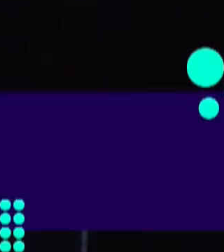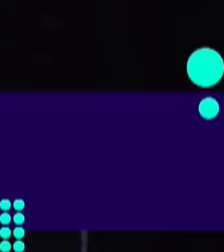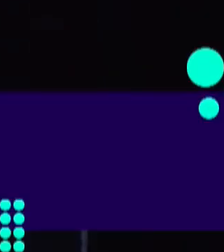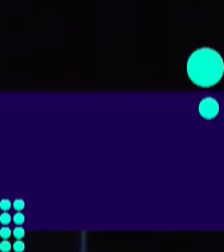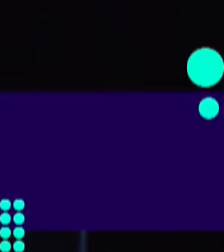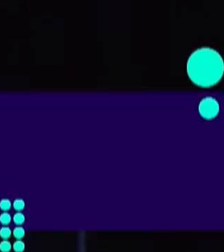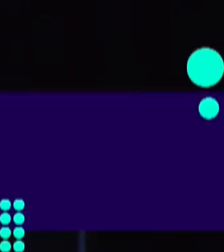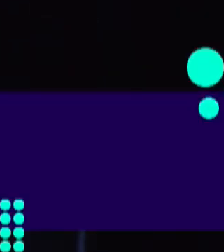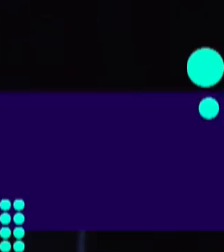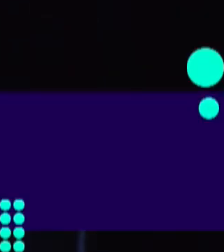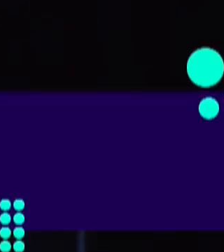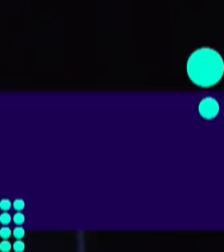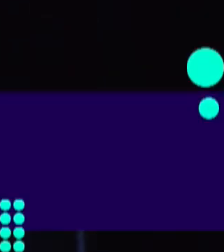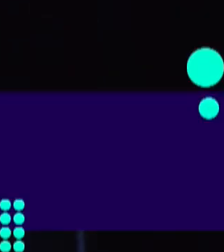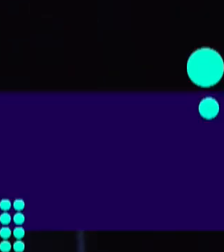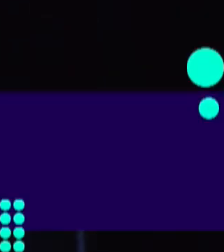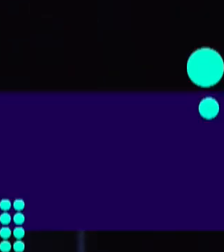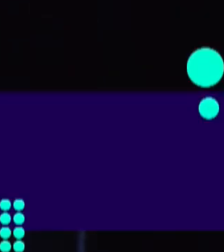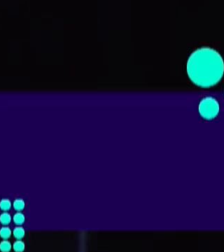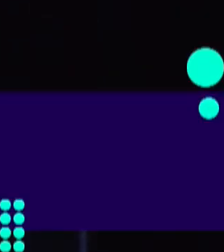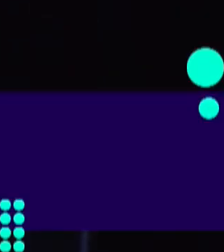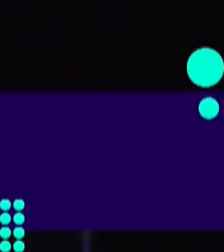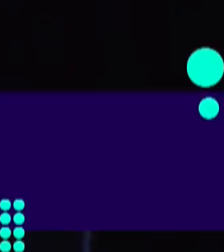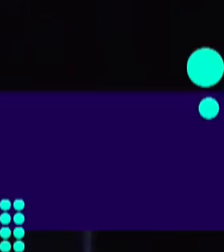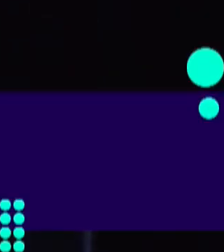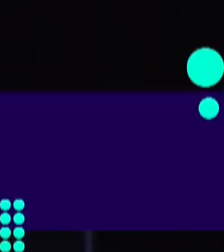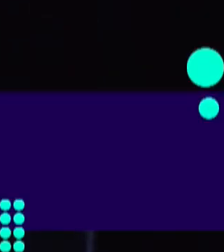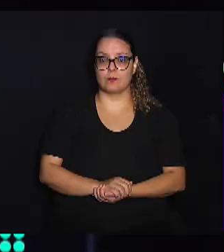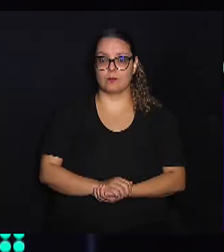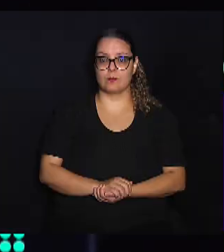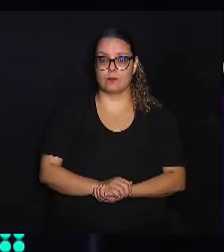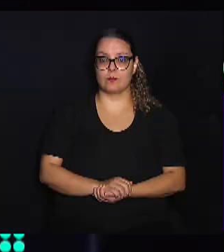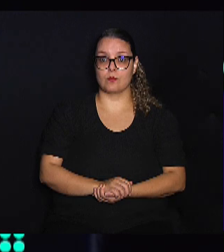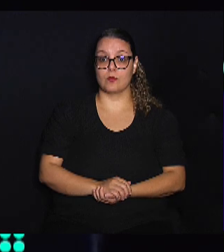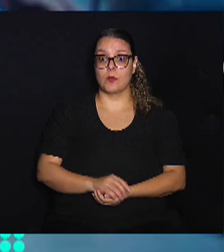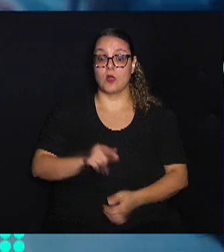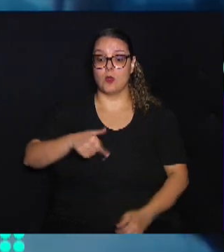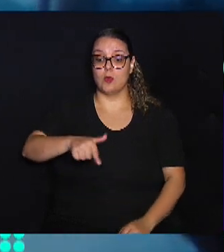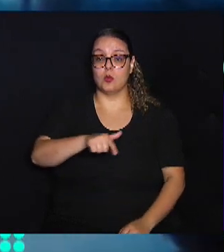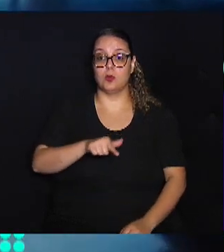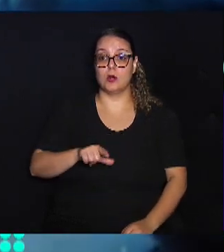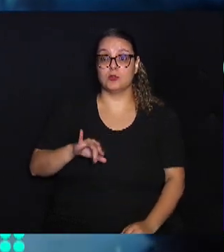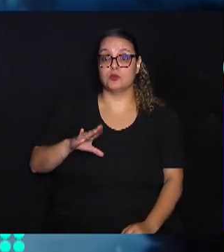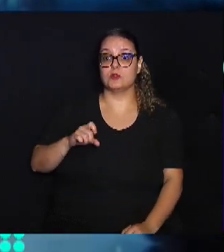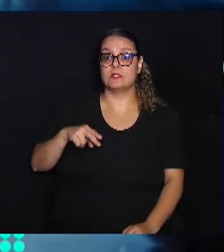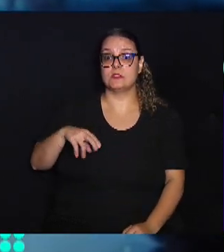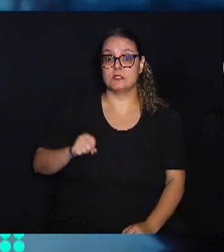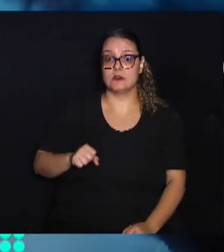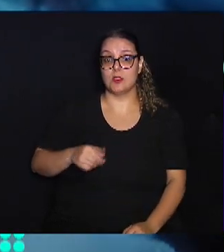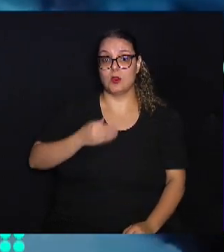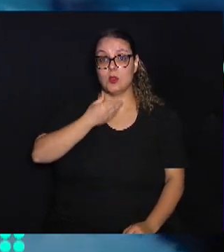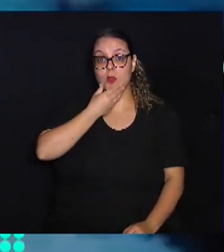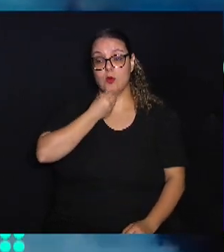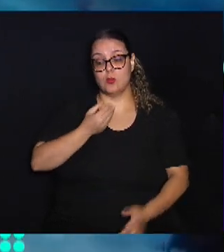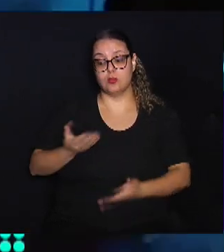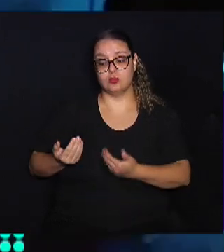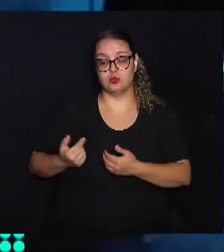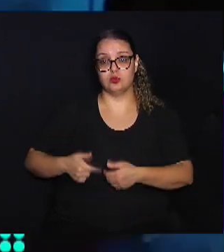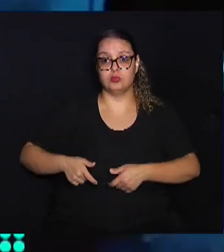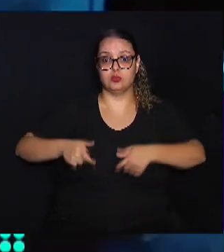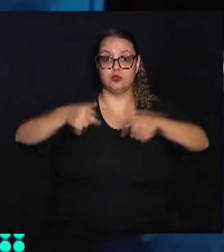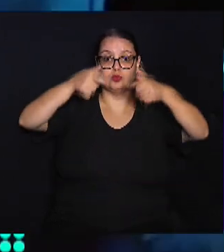O Lago dos Cisnes. Durante a celebração de seu aniversário, o jovem príncipe Seyfried tinha